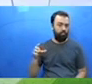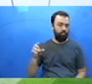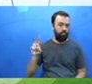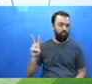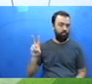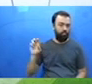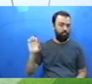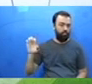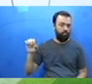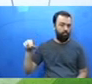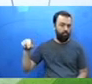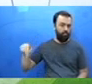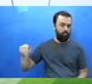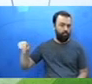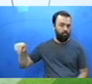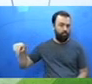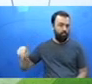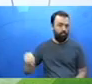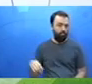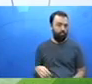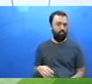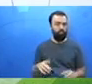inteiros e os racionais.